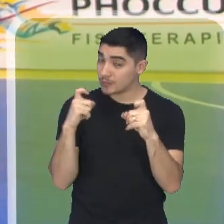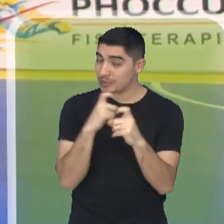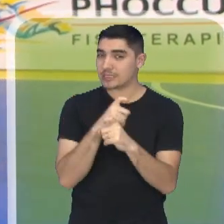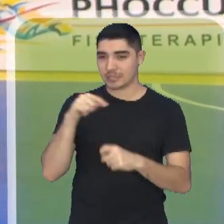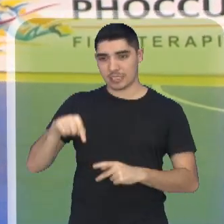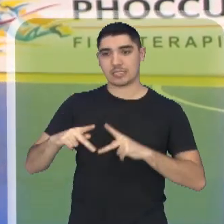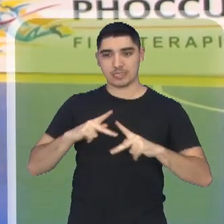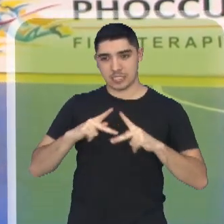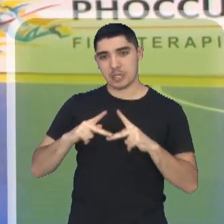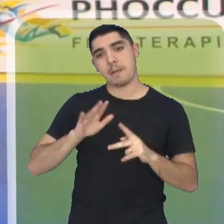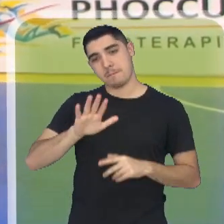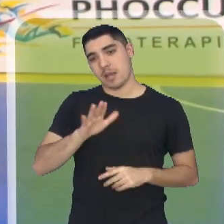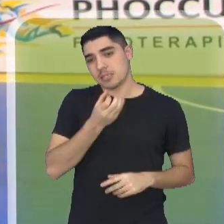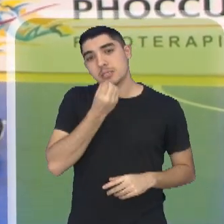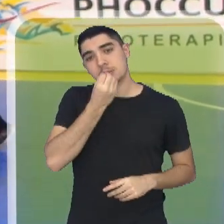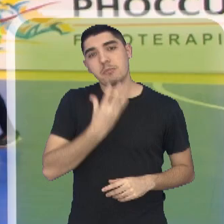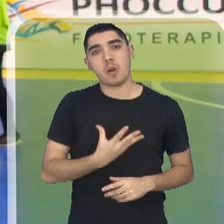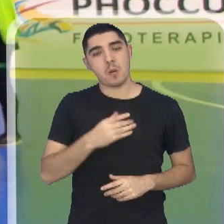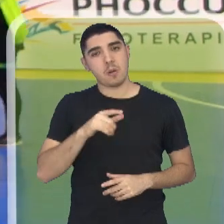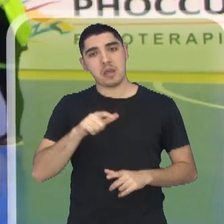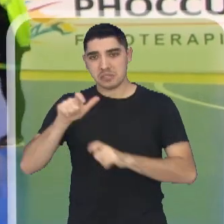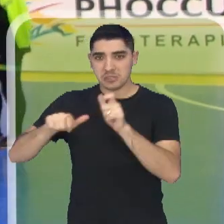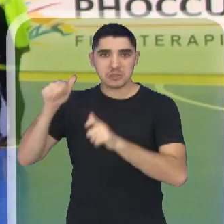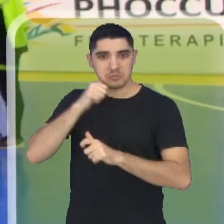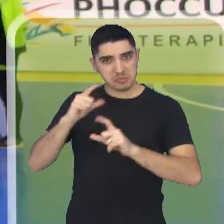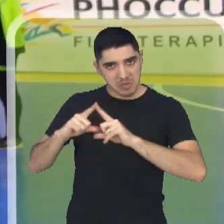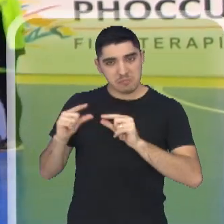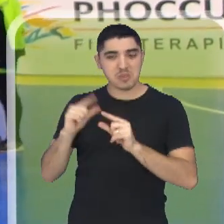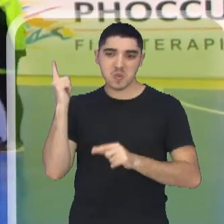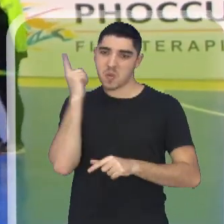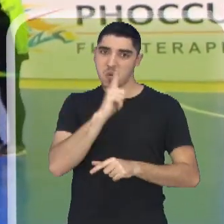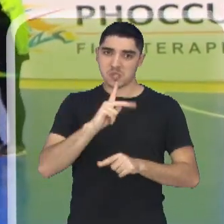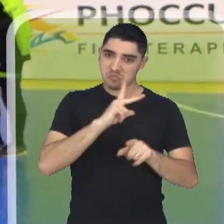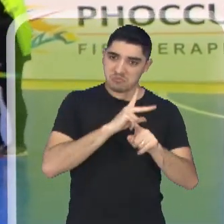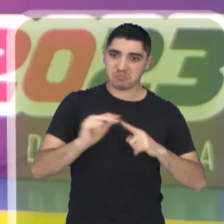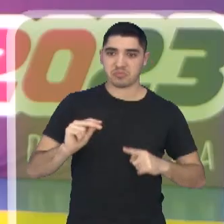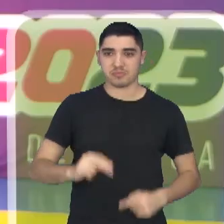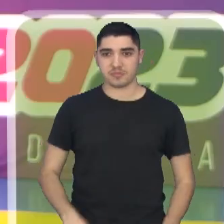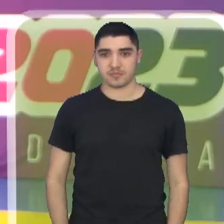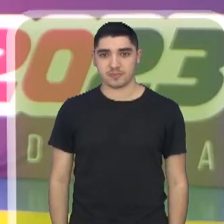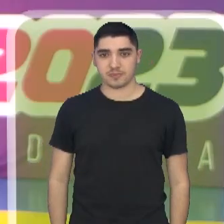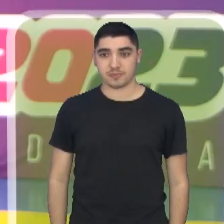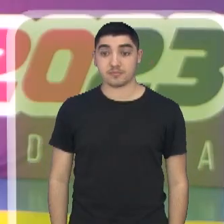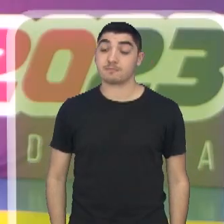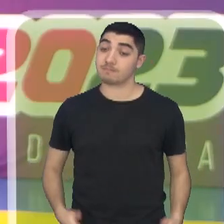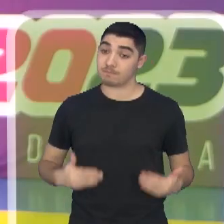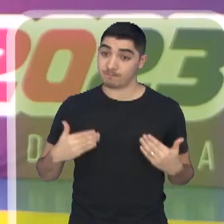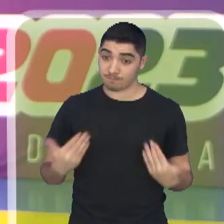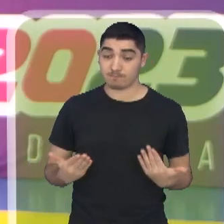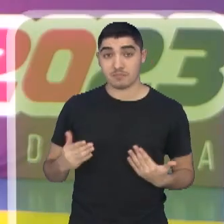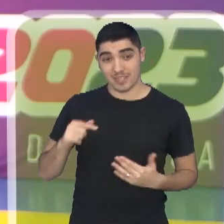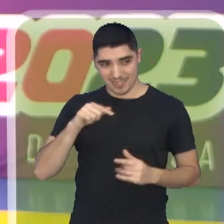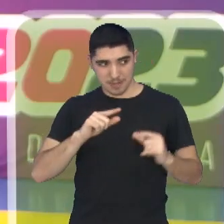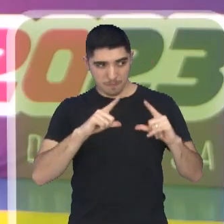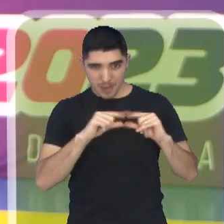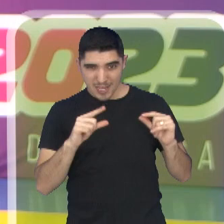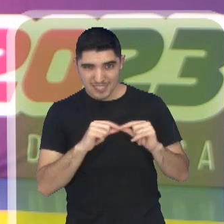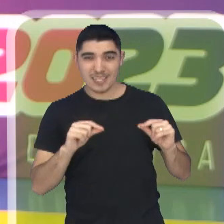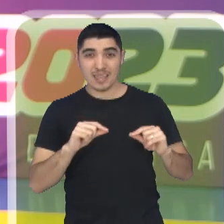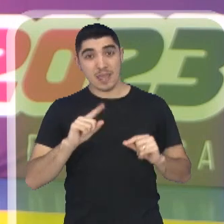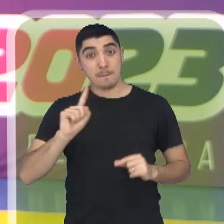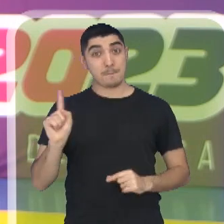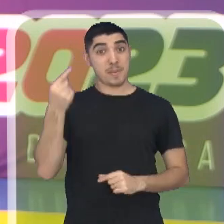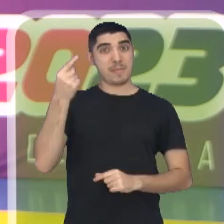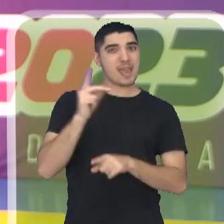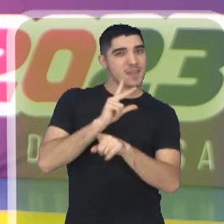né? Mas que bom que as meninas entregaram tudo aqui hoje, a gente saiu com resultado positivo. Enquanto a ADEF comemora a primeira vitória